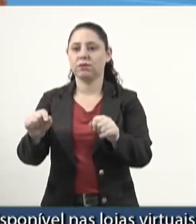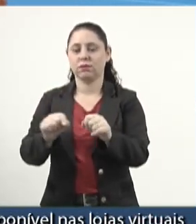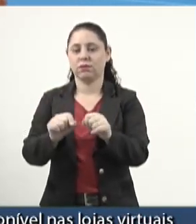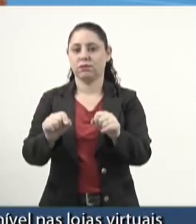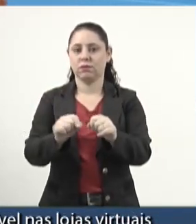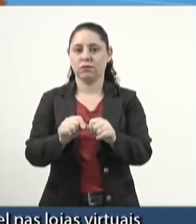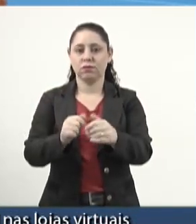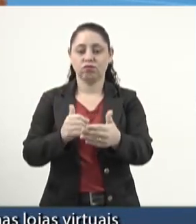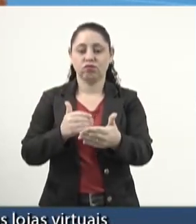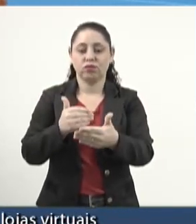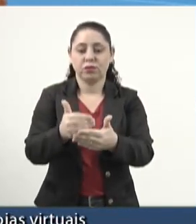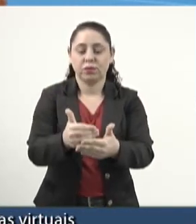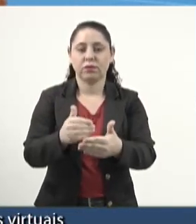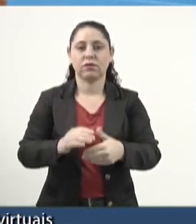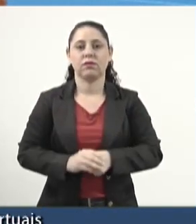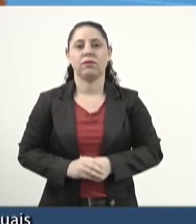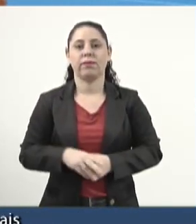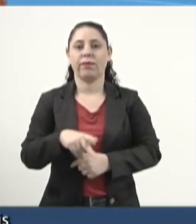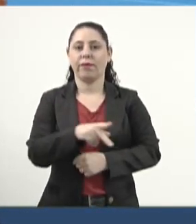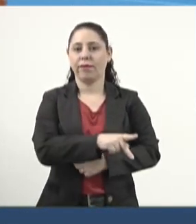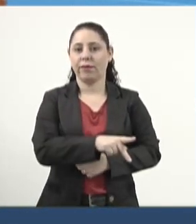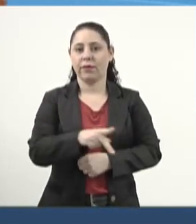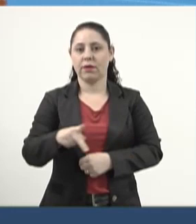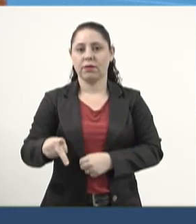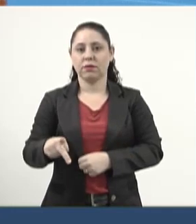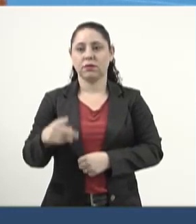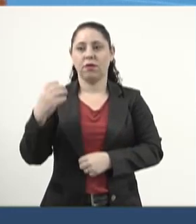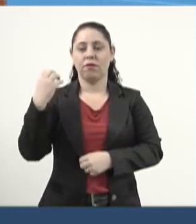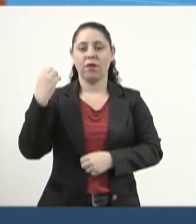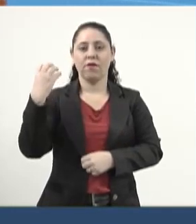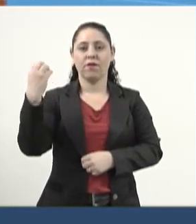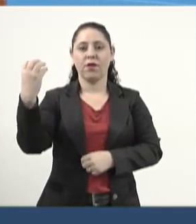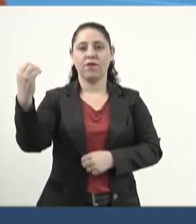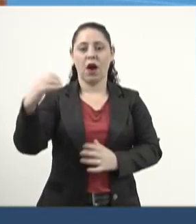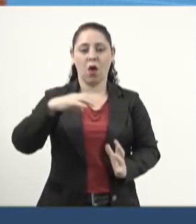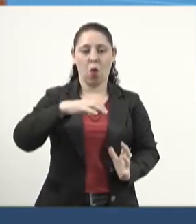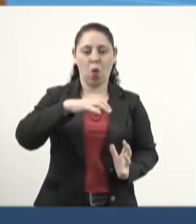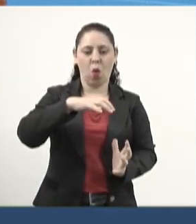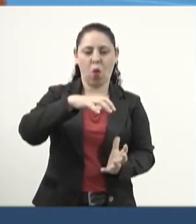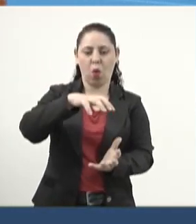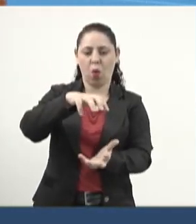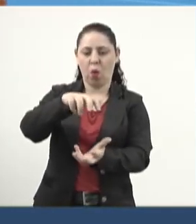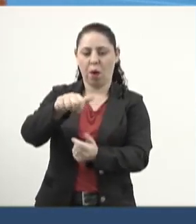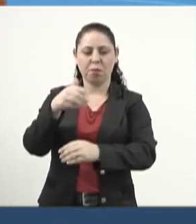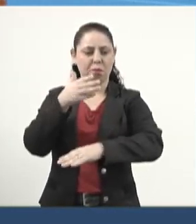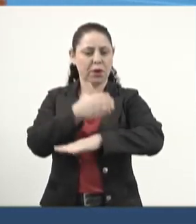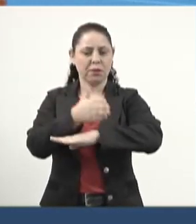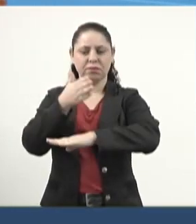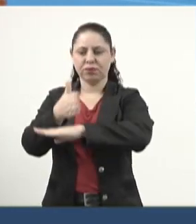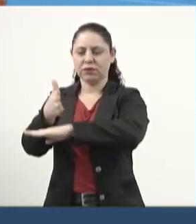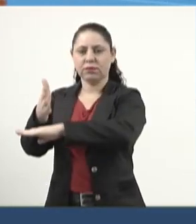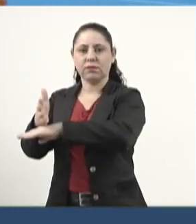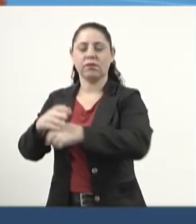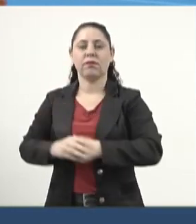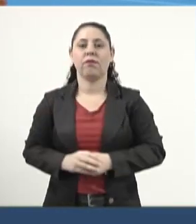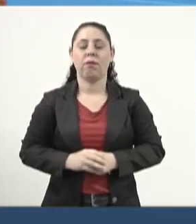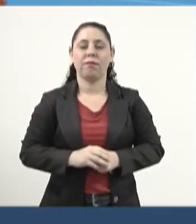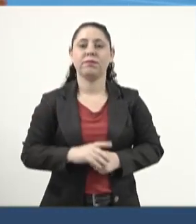realizando. O presidente está viajando pelo mundo afora